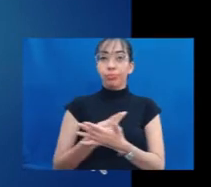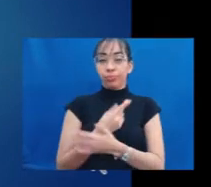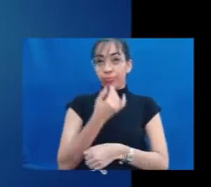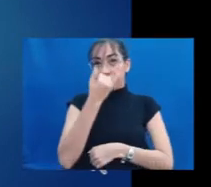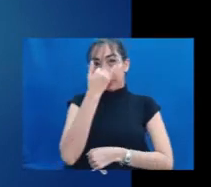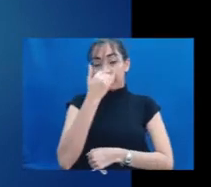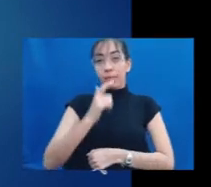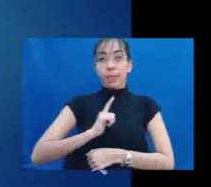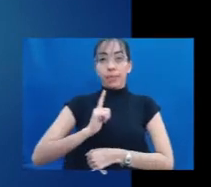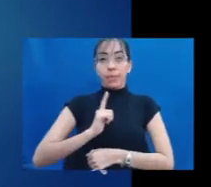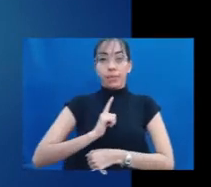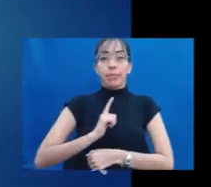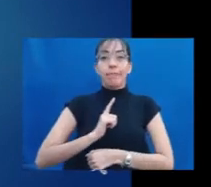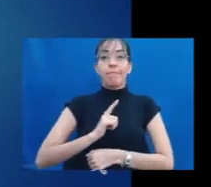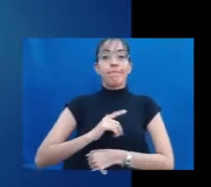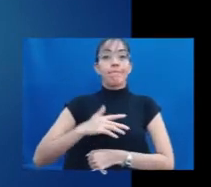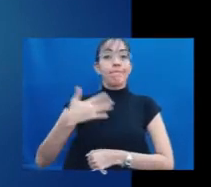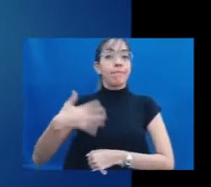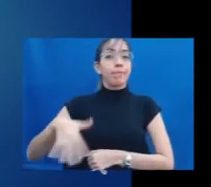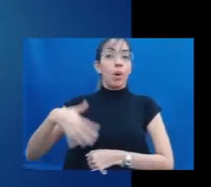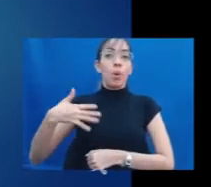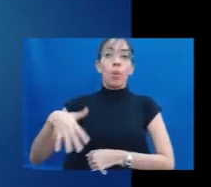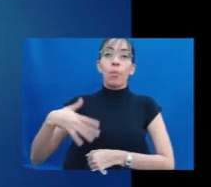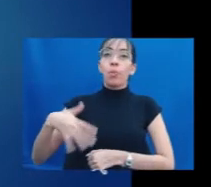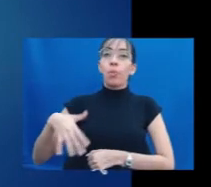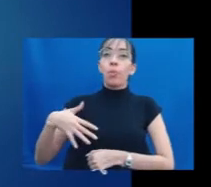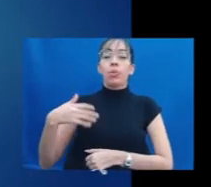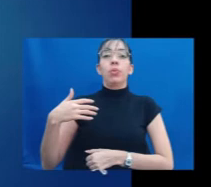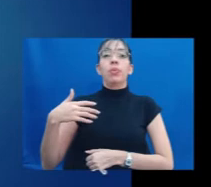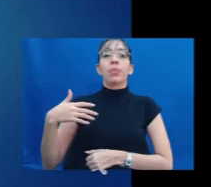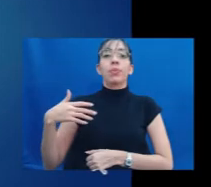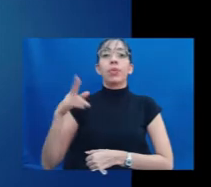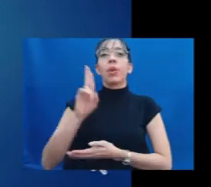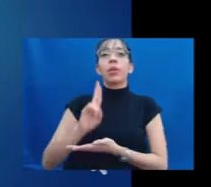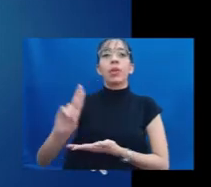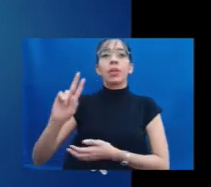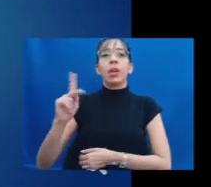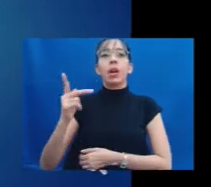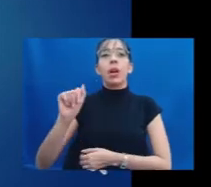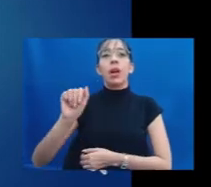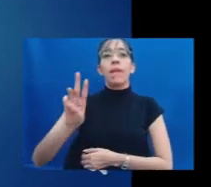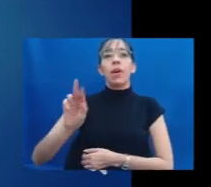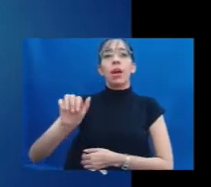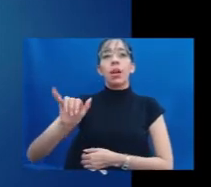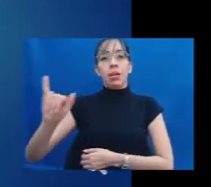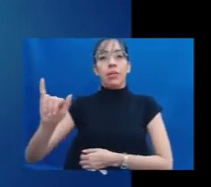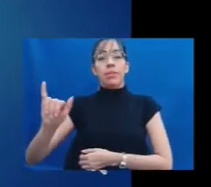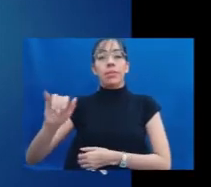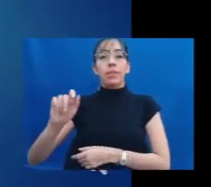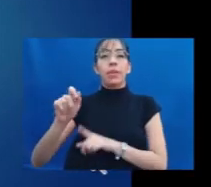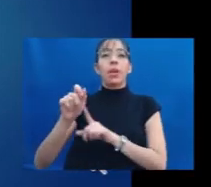Bem, um outro acidente que eu vou relatar para vocês foi um acidente muito grave que aconteceu na Universidade do Havaí em março